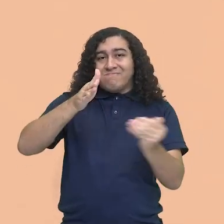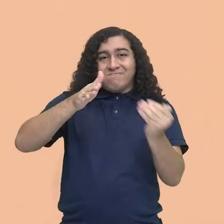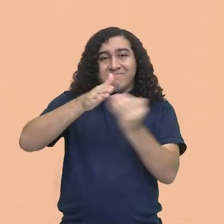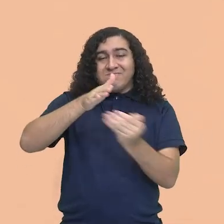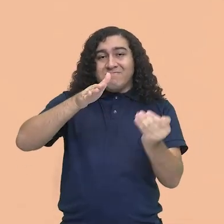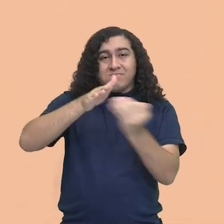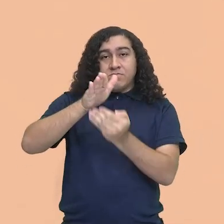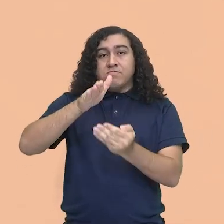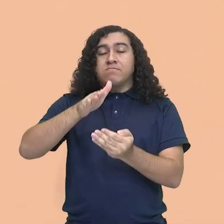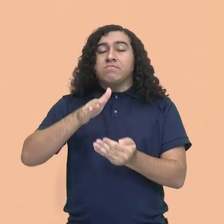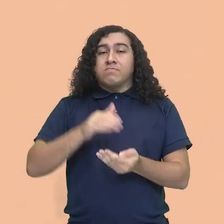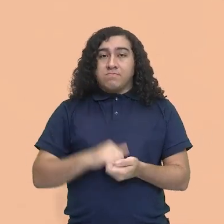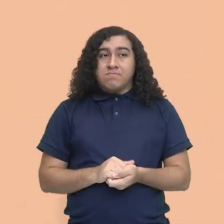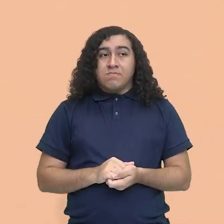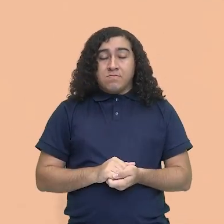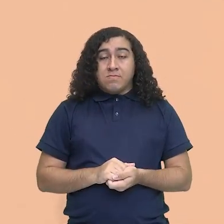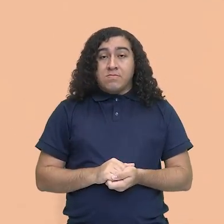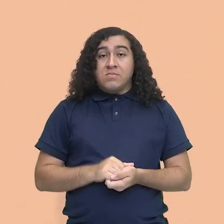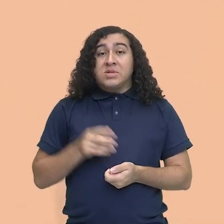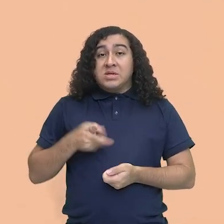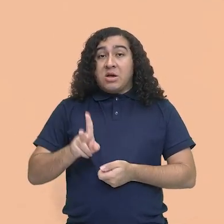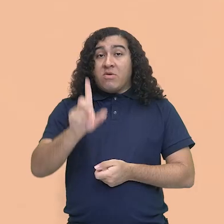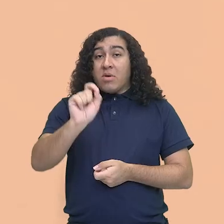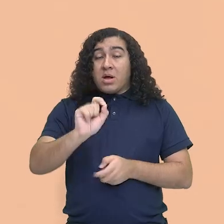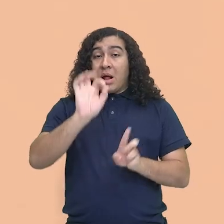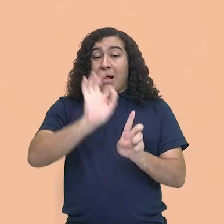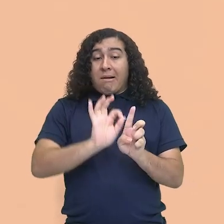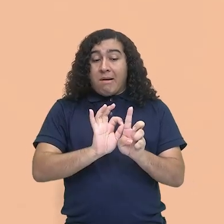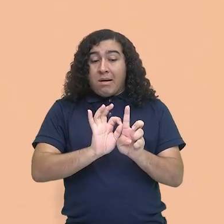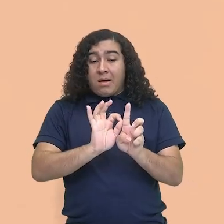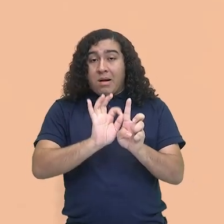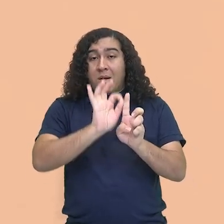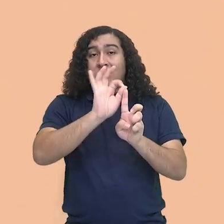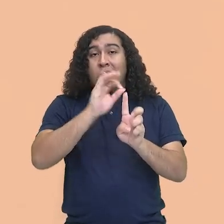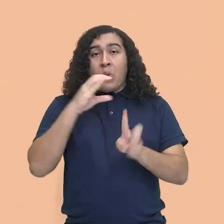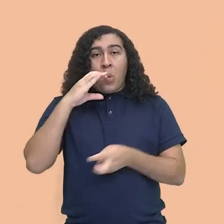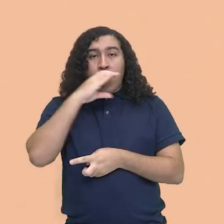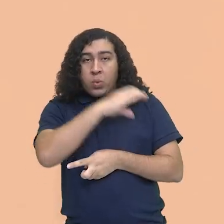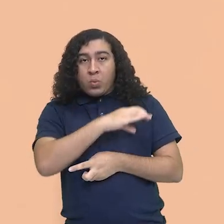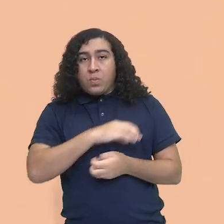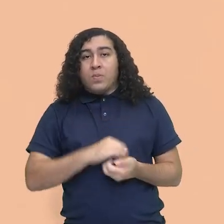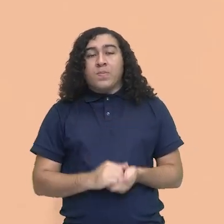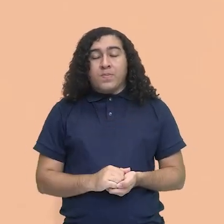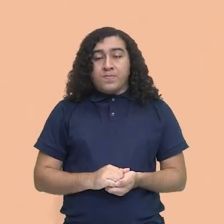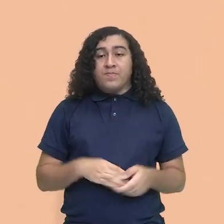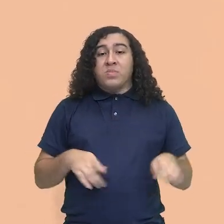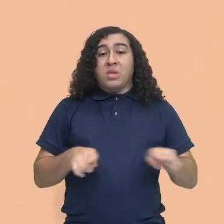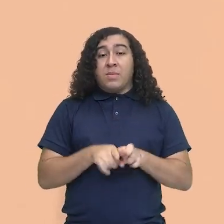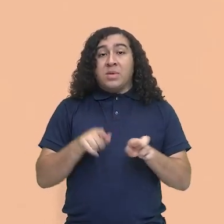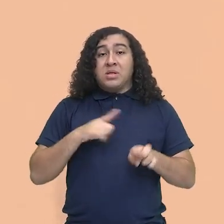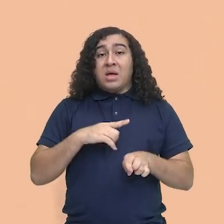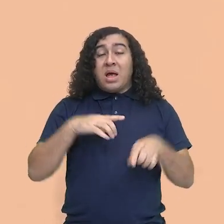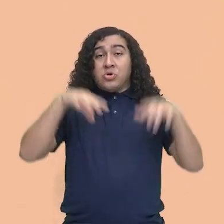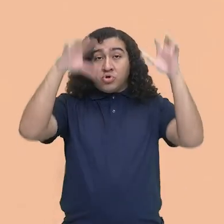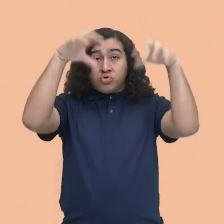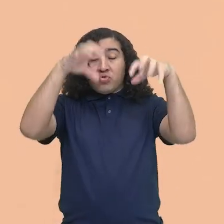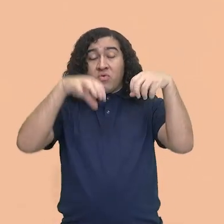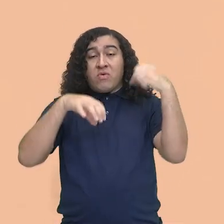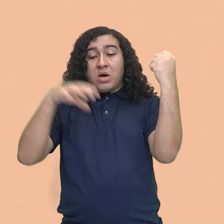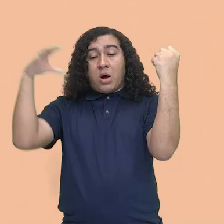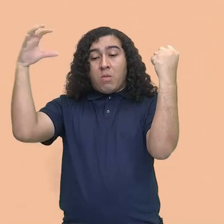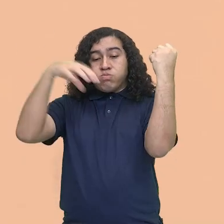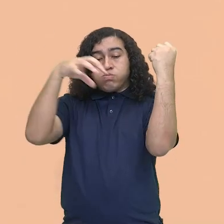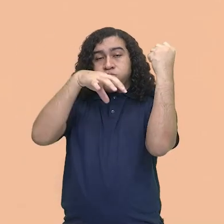atmosfera e, consequentemente, o aumento da temperatura, certo? Nós temos também a chuva ácida, né? Aí a